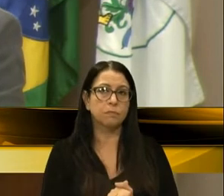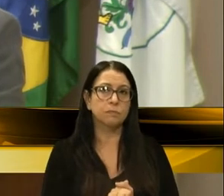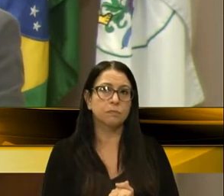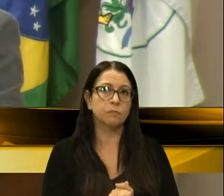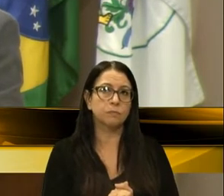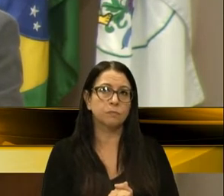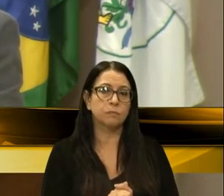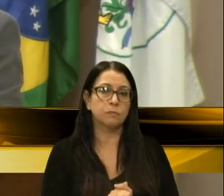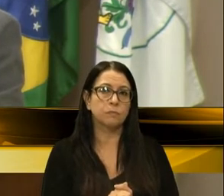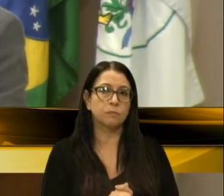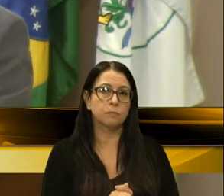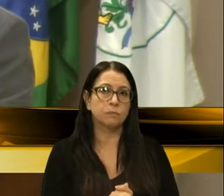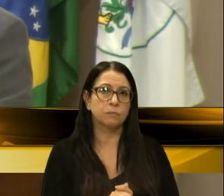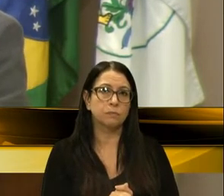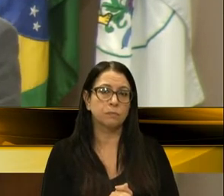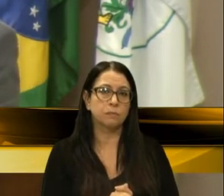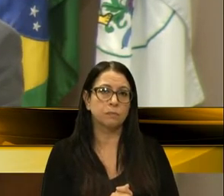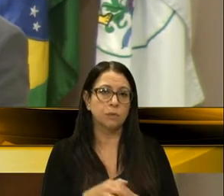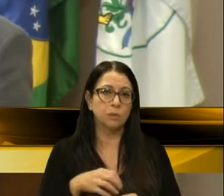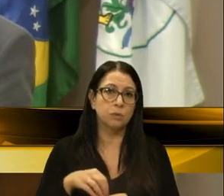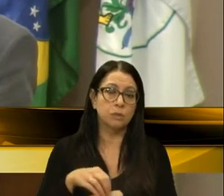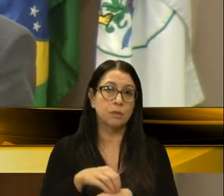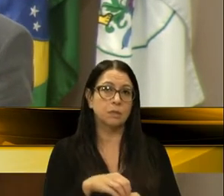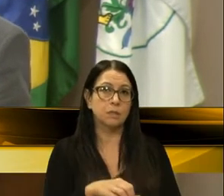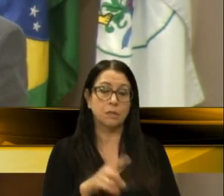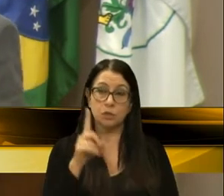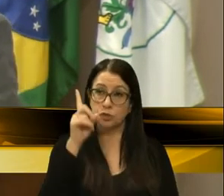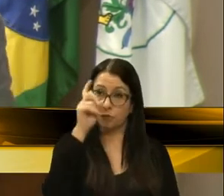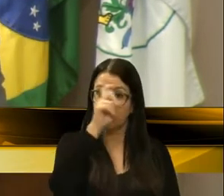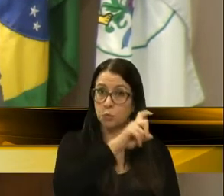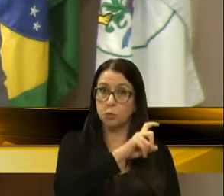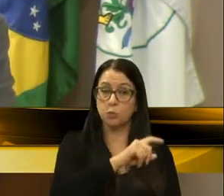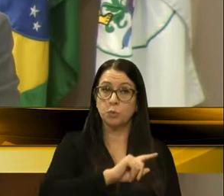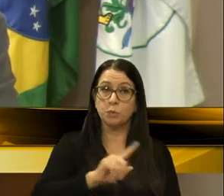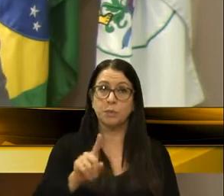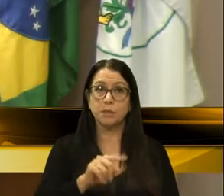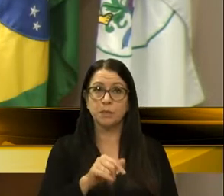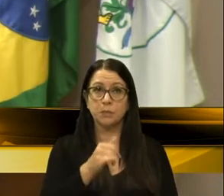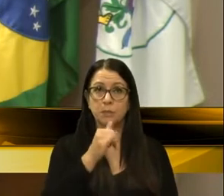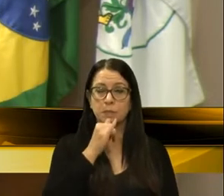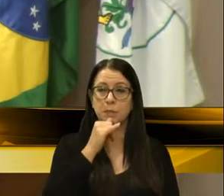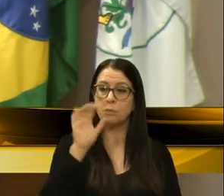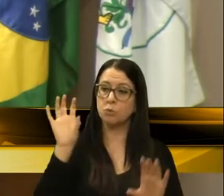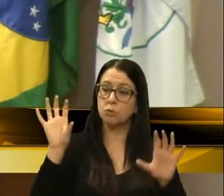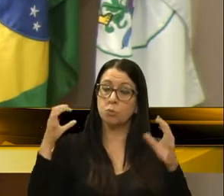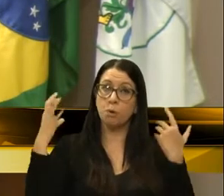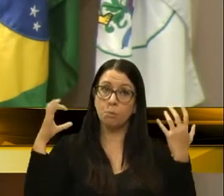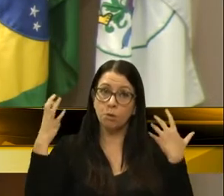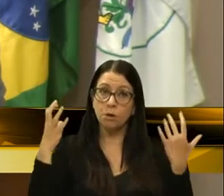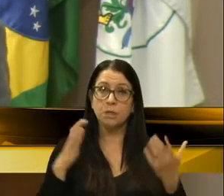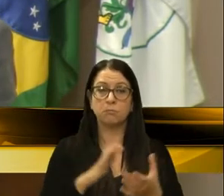Quando no trânsito se dificulta a passagem, por exemplo, de uma ambulância,